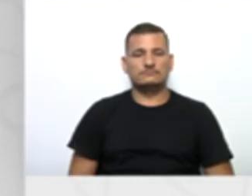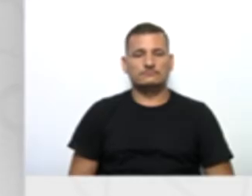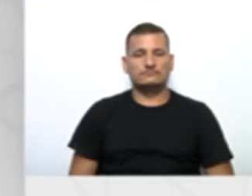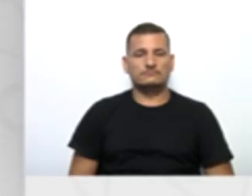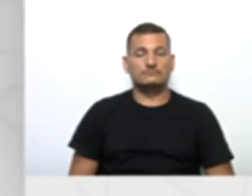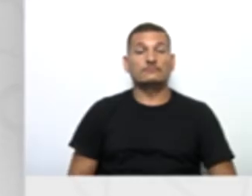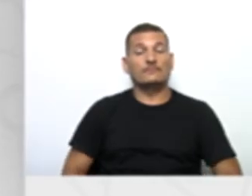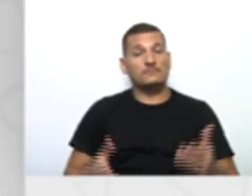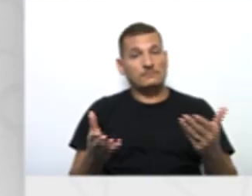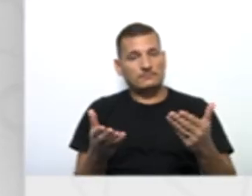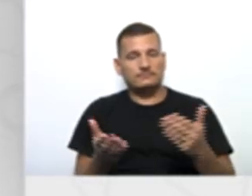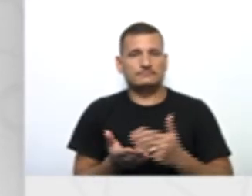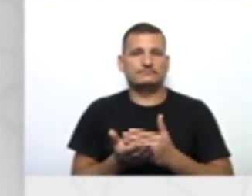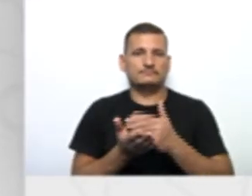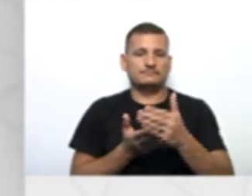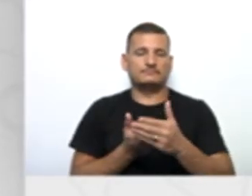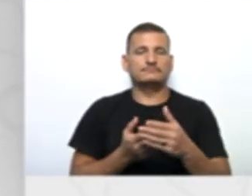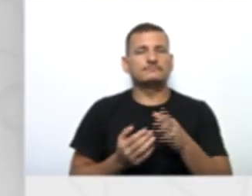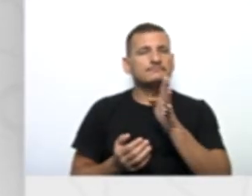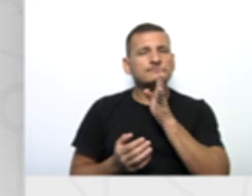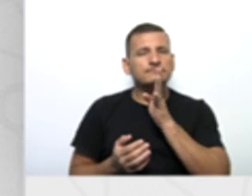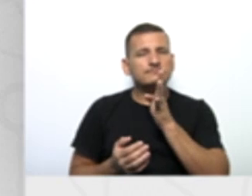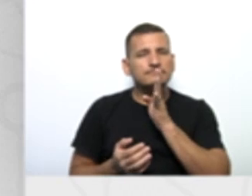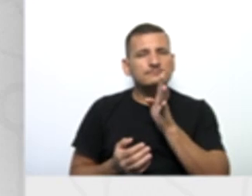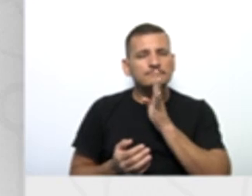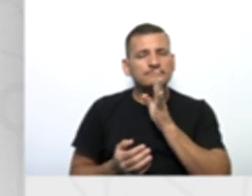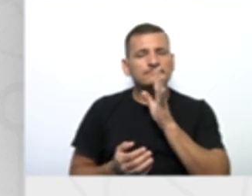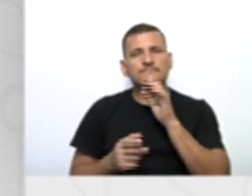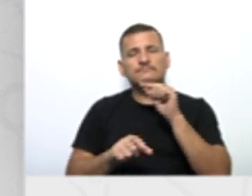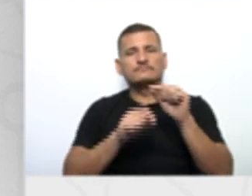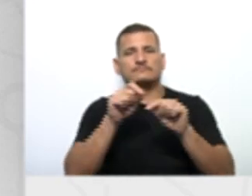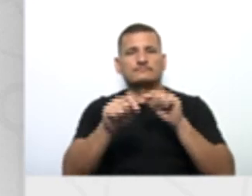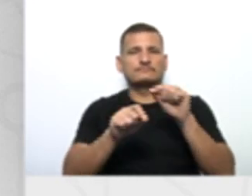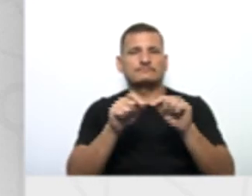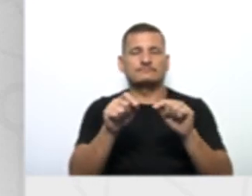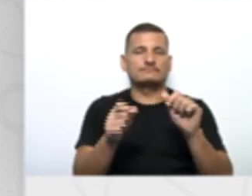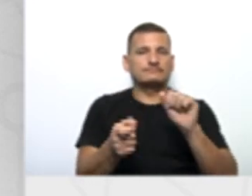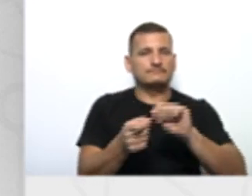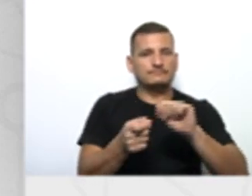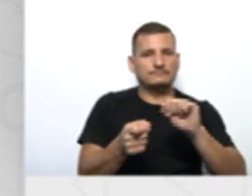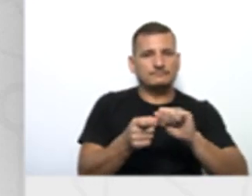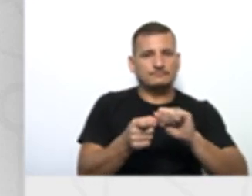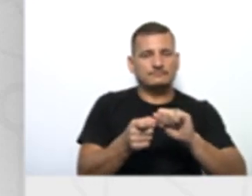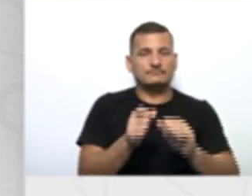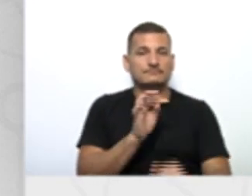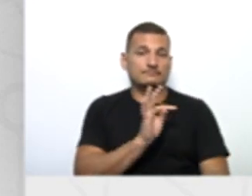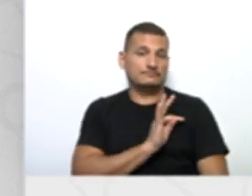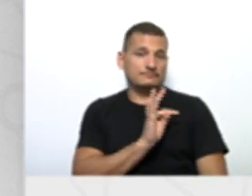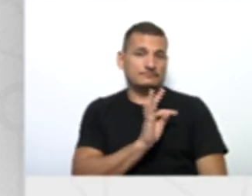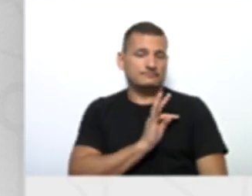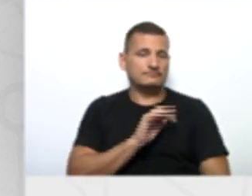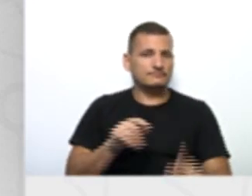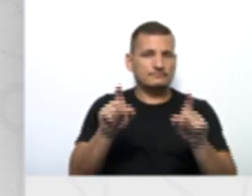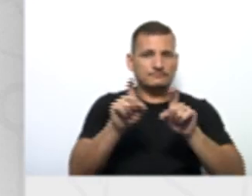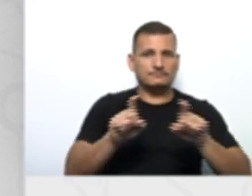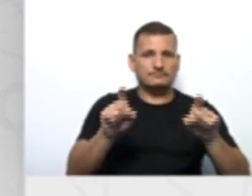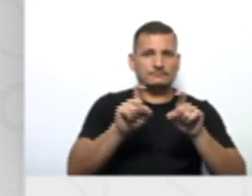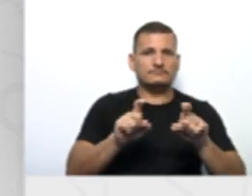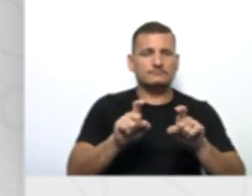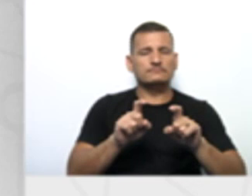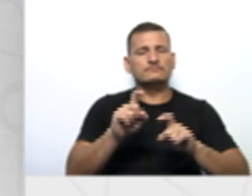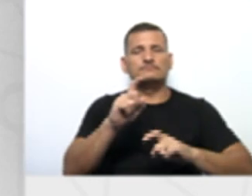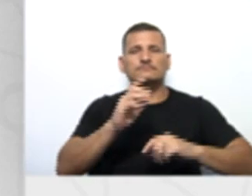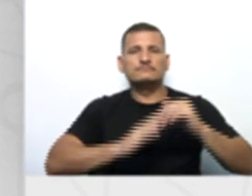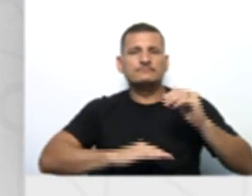Para a gente começar, então, conhecer um pouquinho sobre o que faz esse técnico em informática, né? O que o profissional de informática